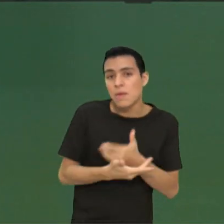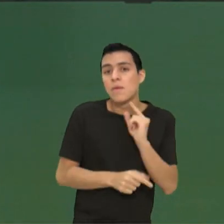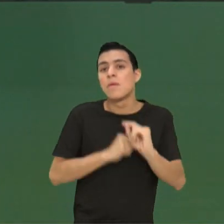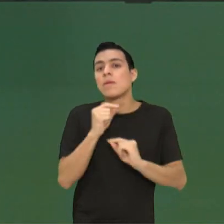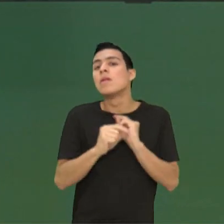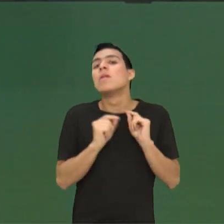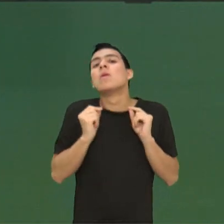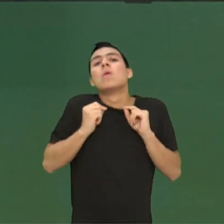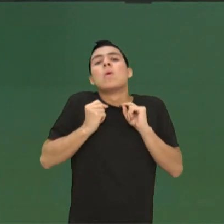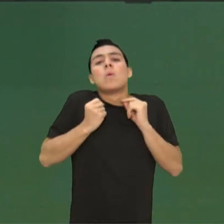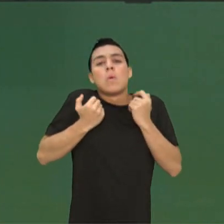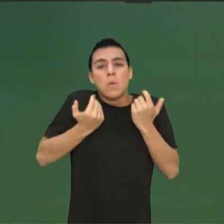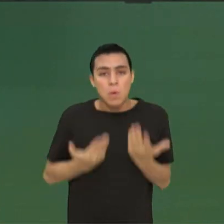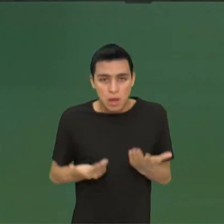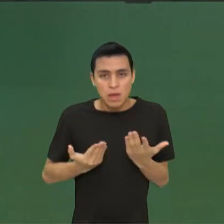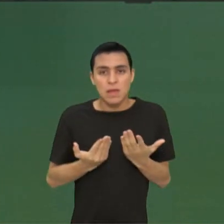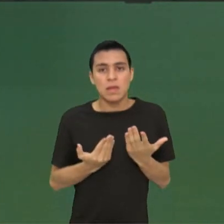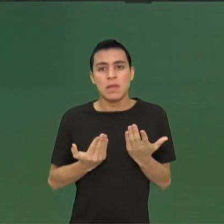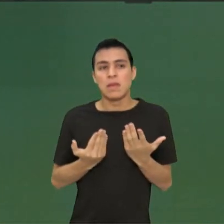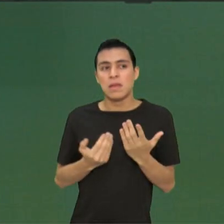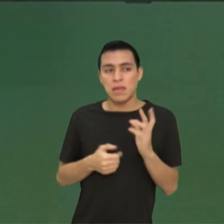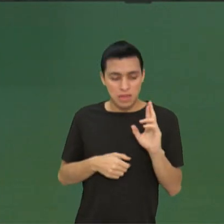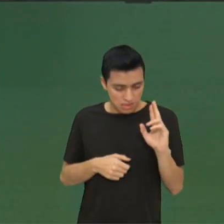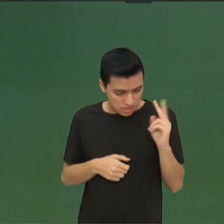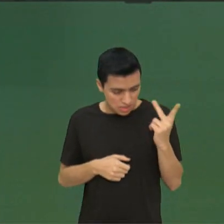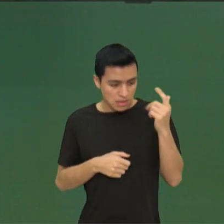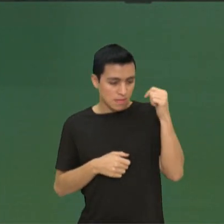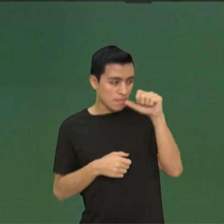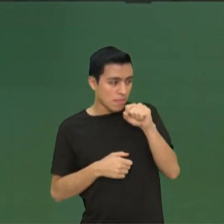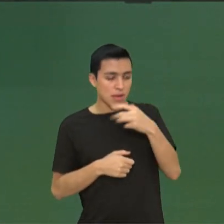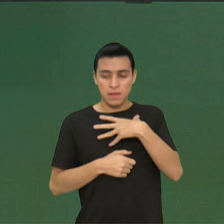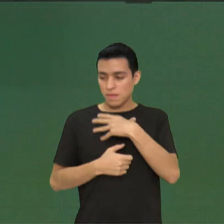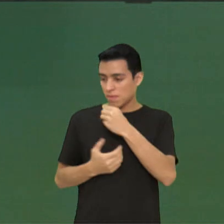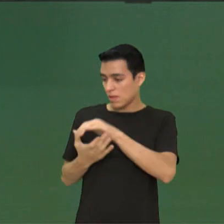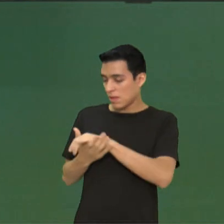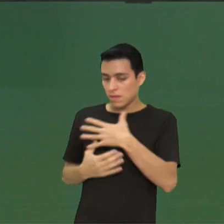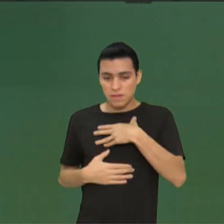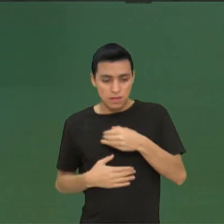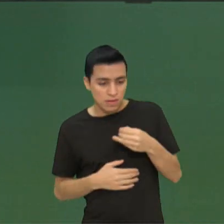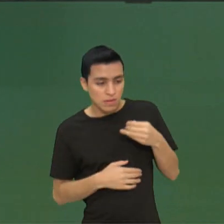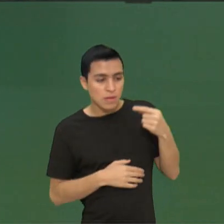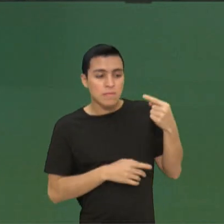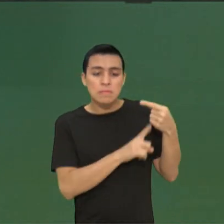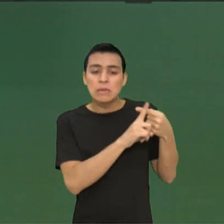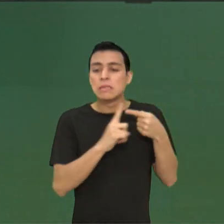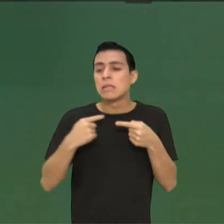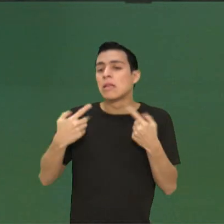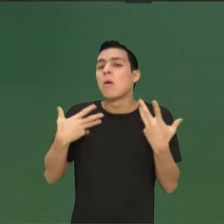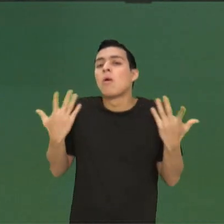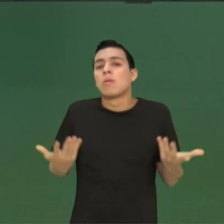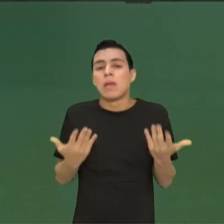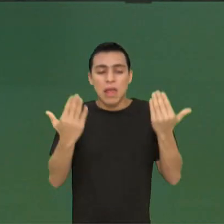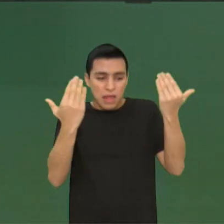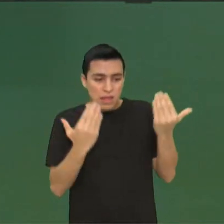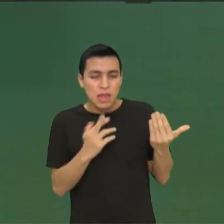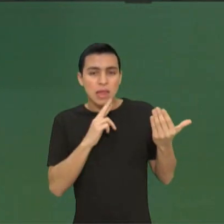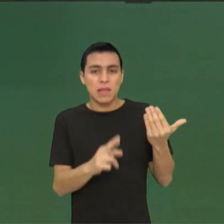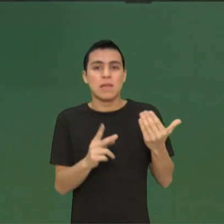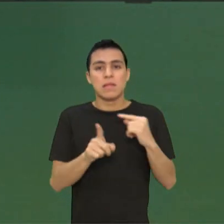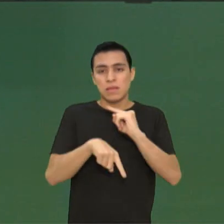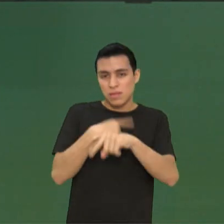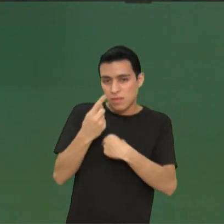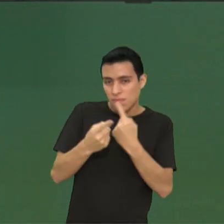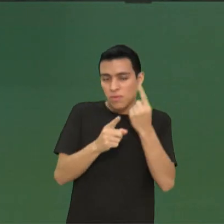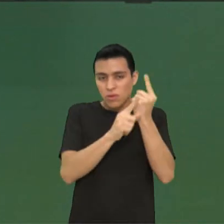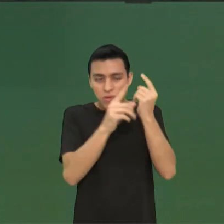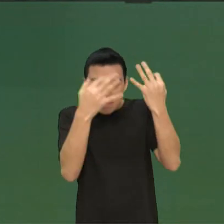quantidade, e ele, sendo negativo, recebeu um sangue positivo. E ele criou imunidade, fazer 4 doações de sangue por ano, e nessa doação de